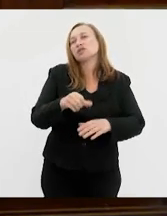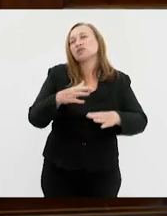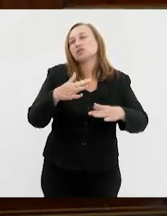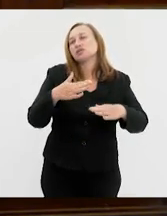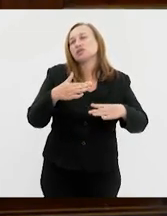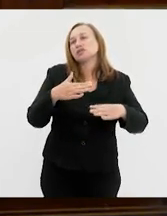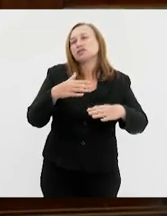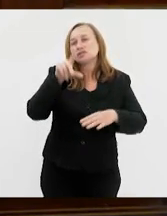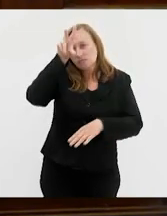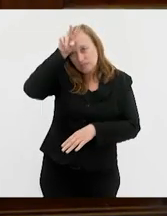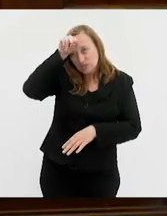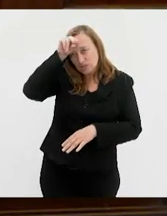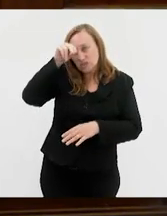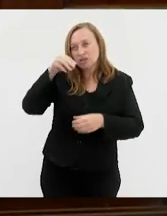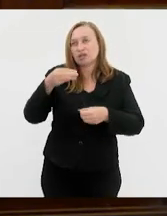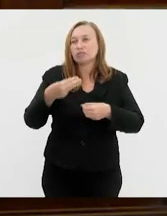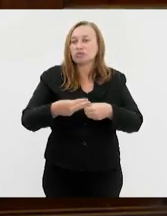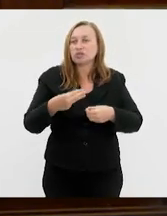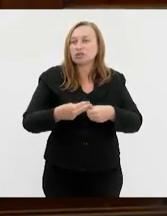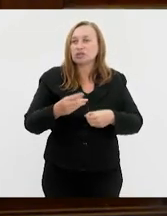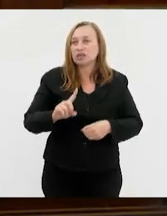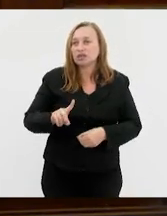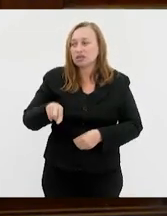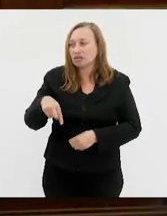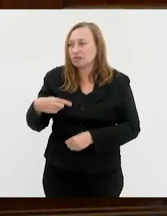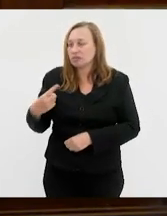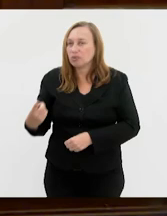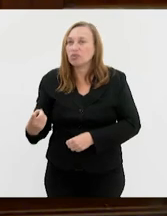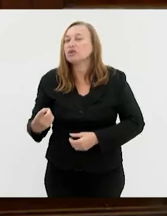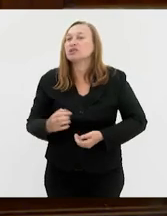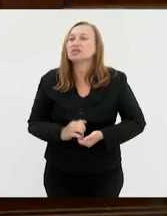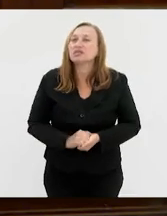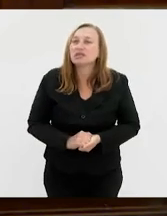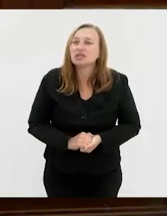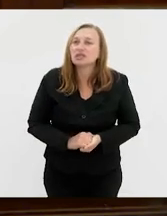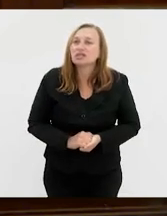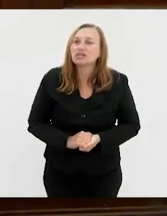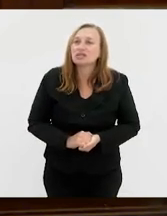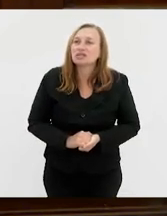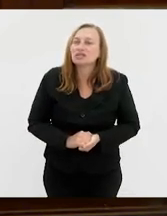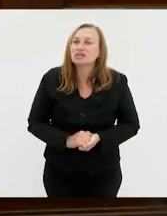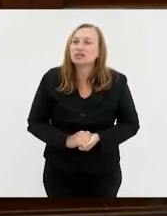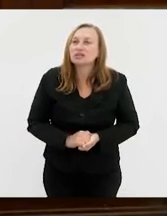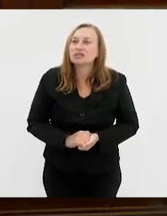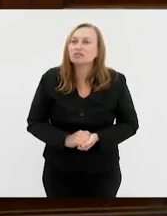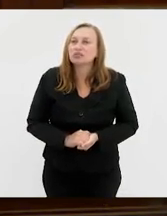aí votou a lei, a população veio aqui. Então,